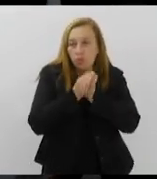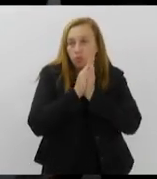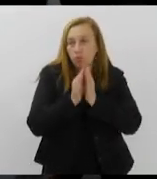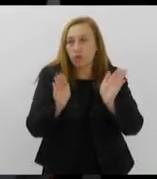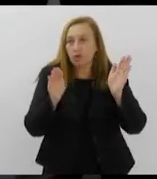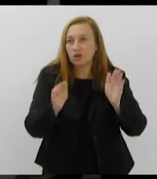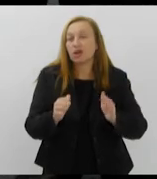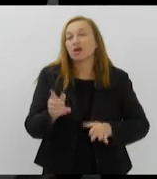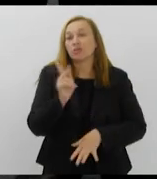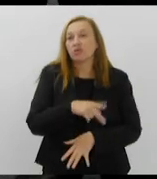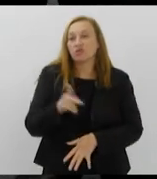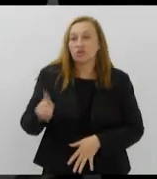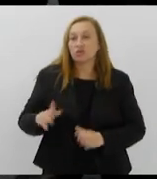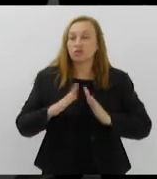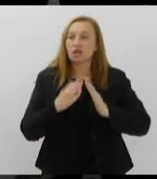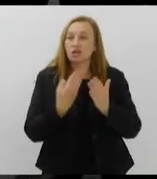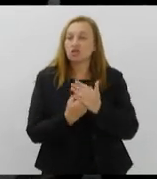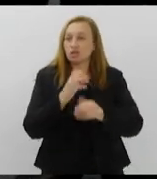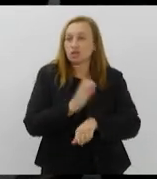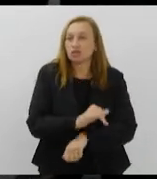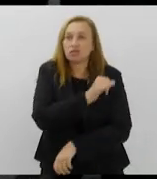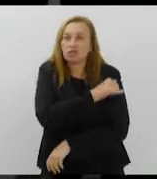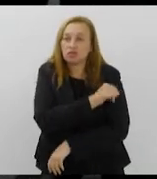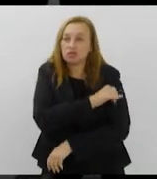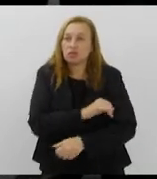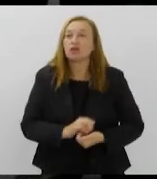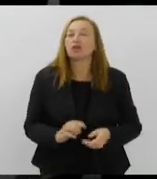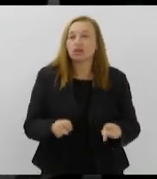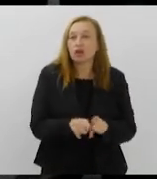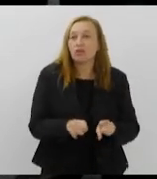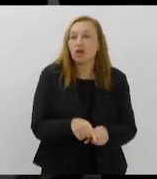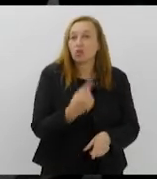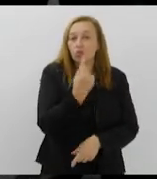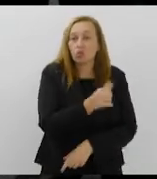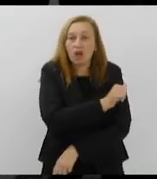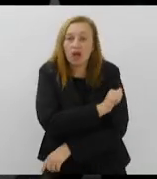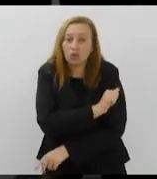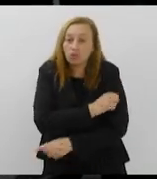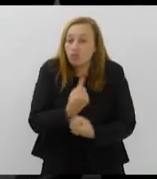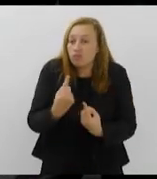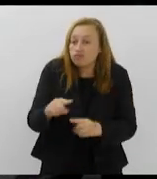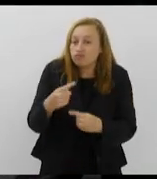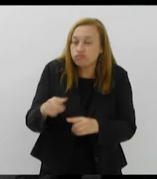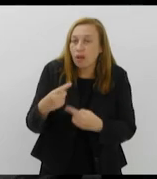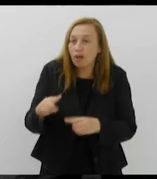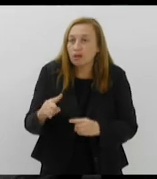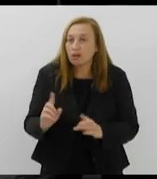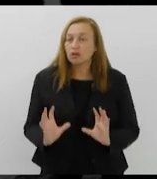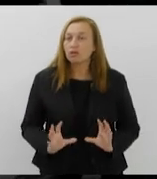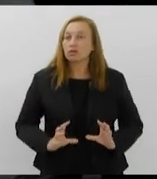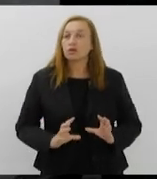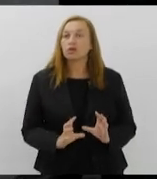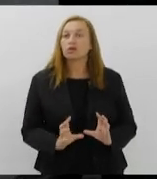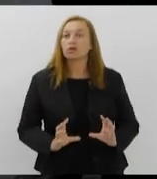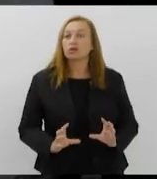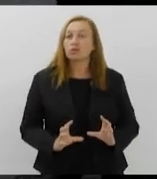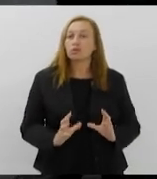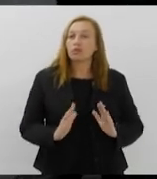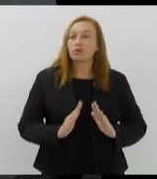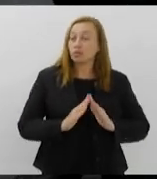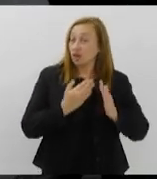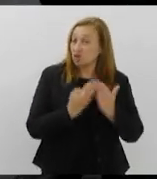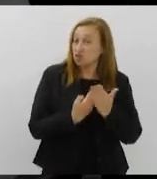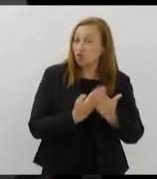na escola estadual do Rio de Janeiro, e também de um aluno que estão sendo perseguidos pela comunidade escolar.